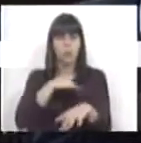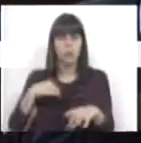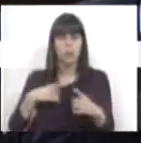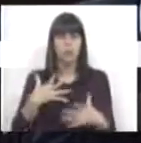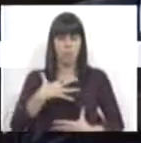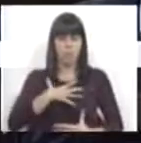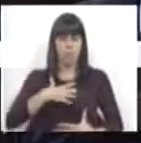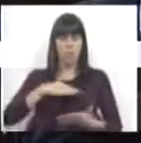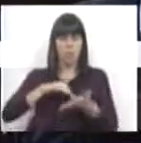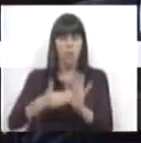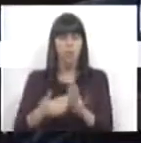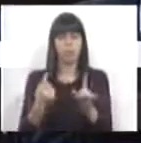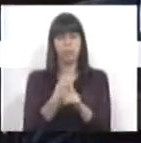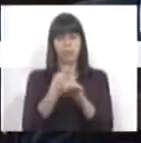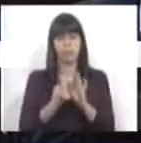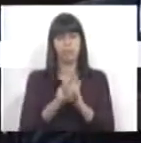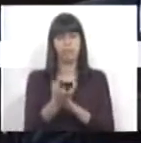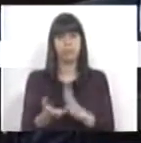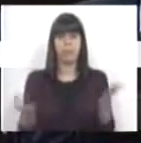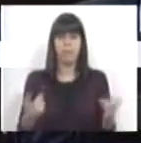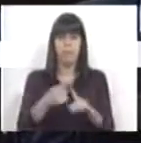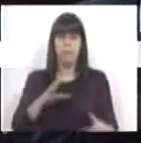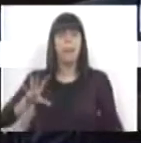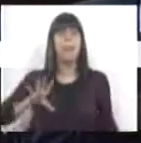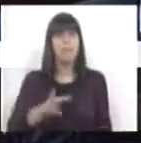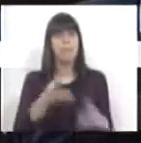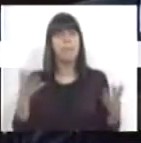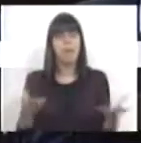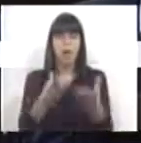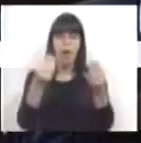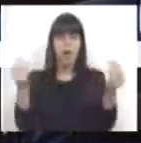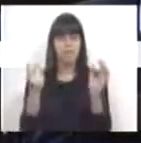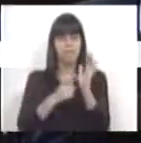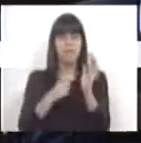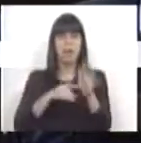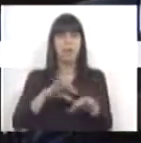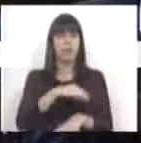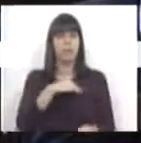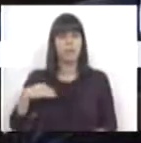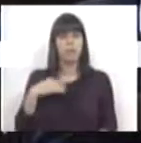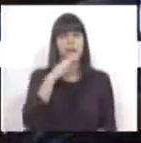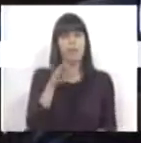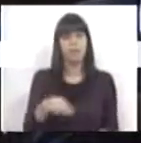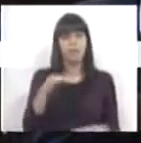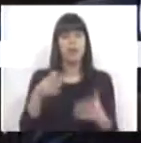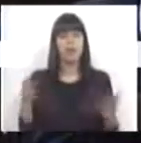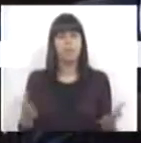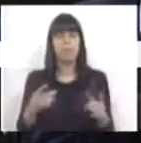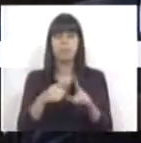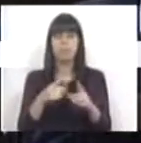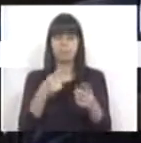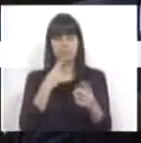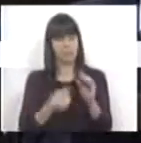de radiologistas, etc. Num país onde há tanta falta de médicos de família, não deixa de